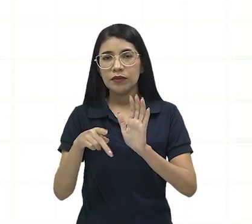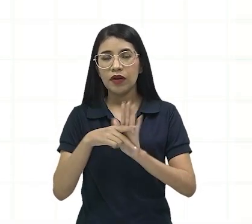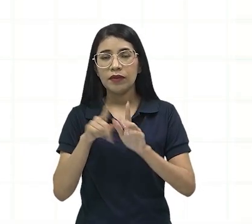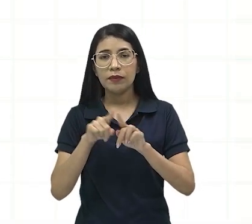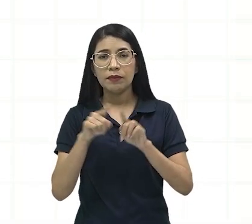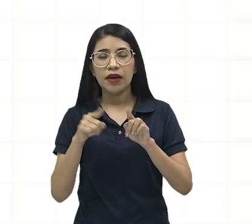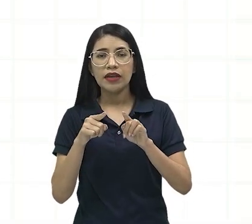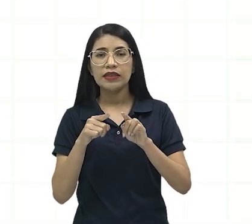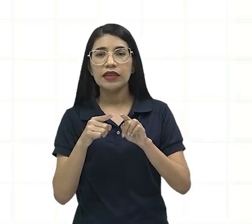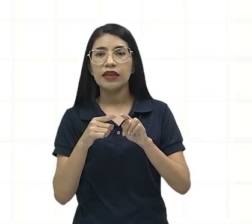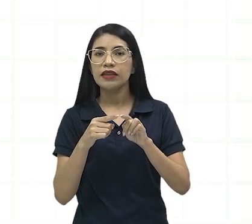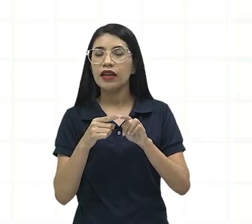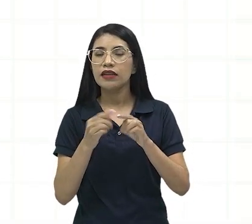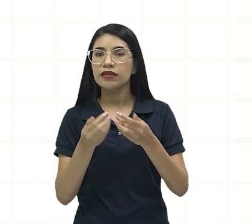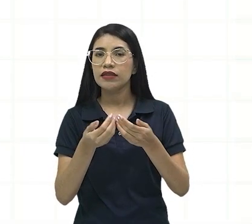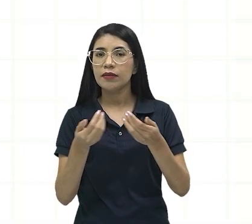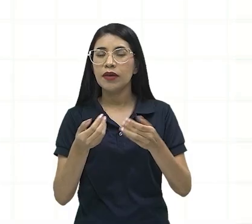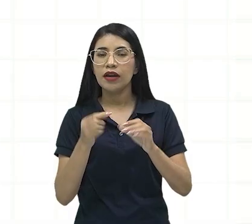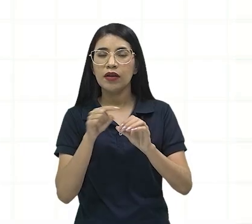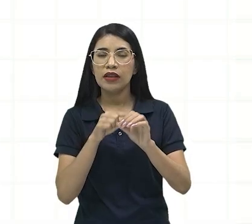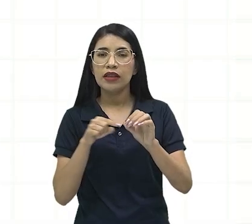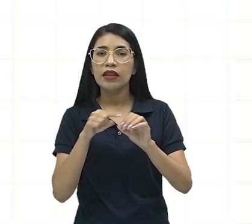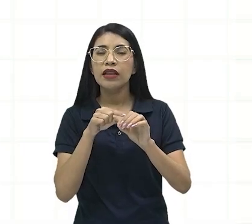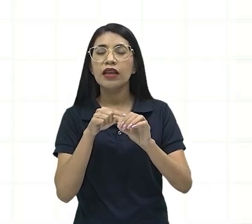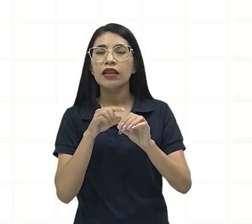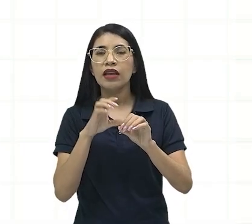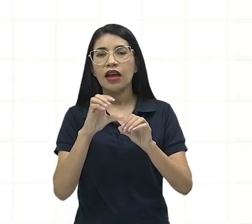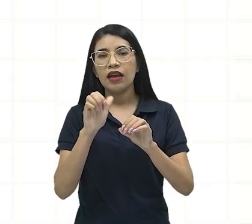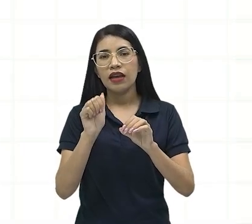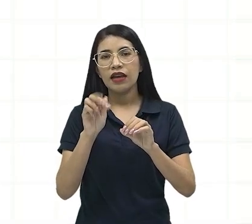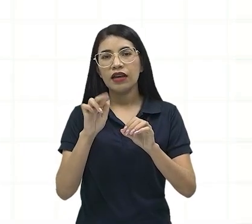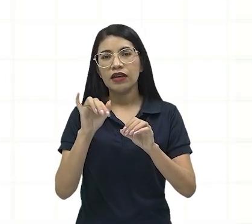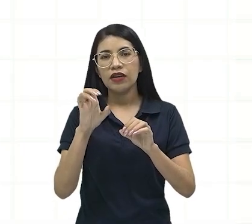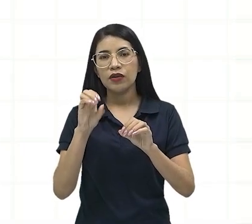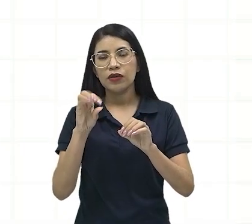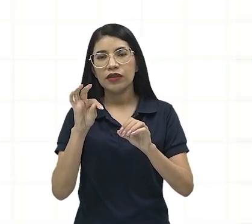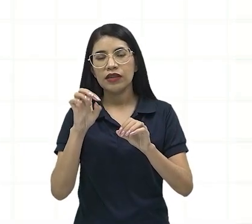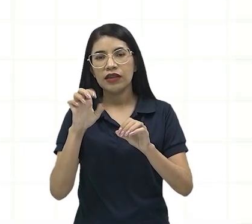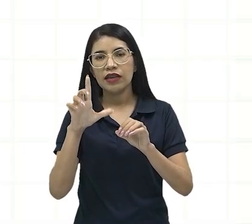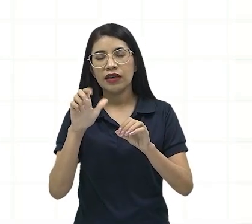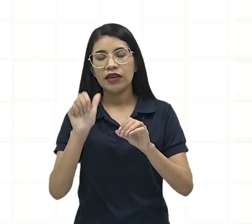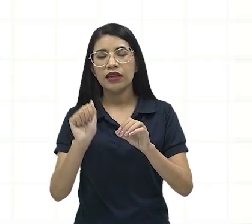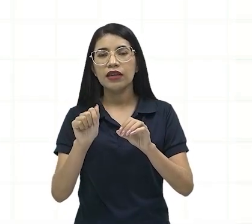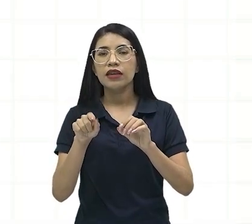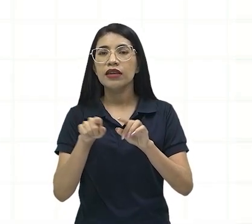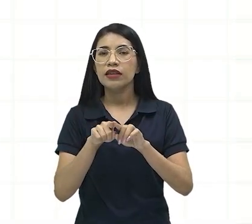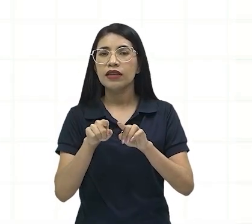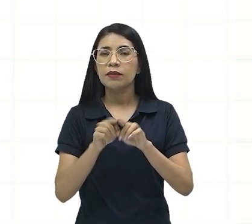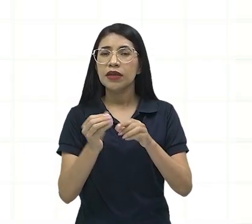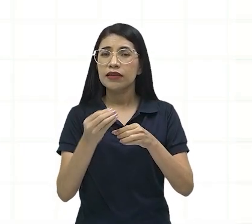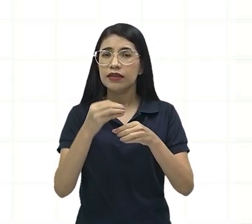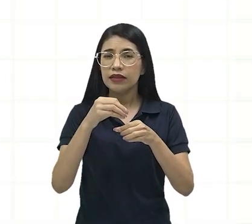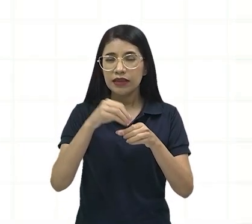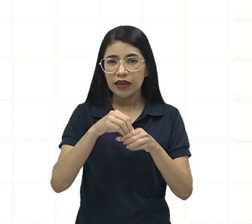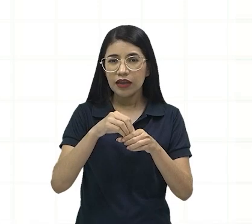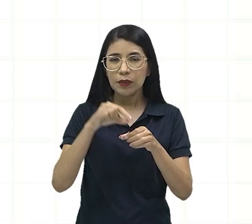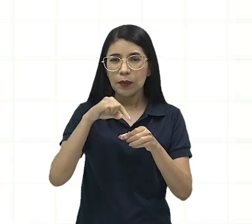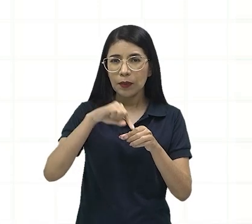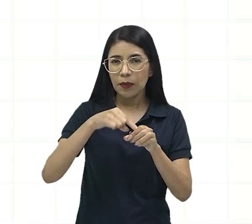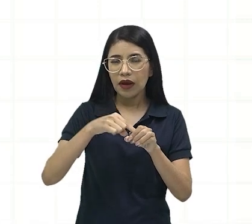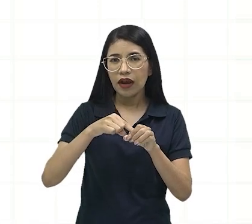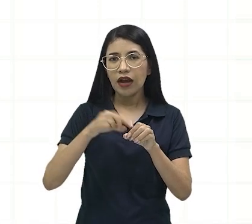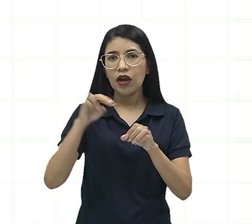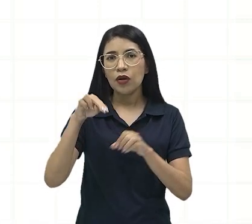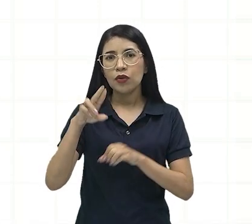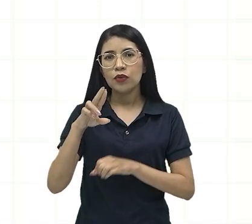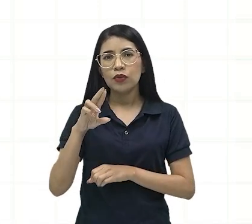estar individualizado, né? Pela carioteca, né, que é essa membrana nuclear, e lá no seu interior vai estar o